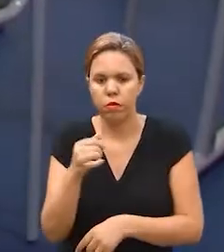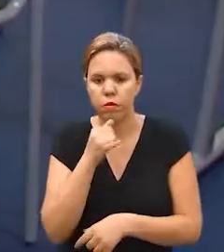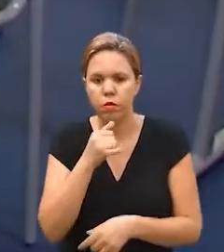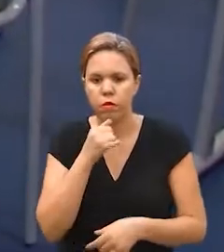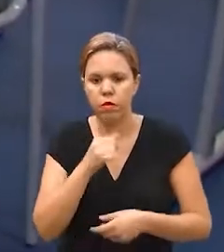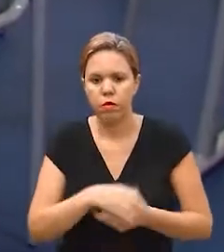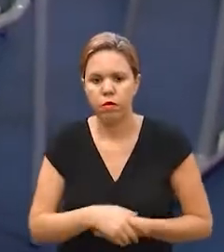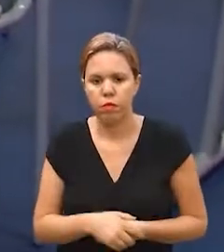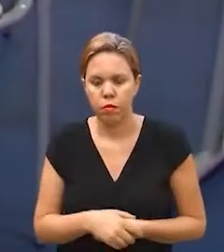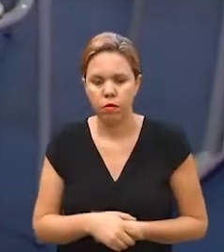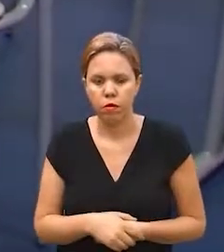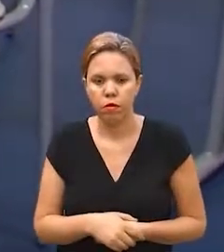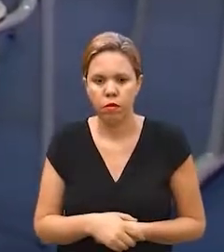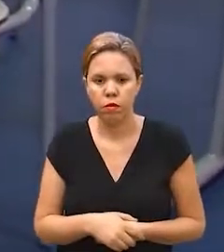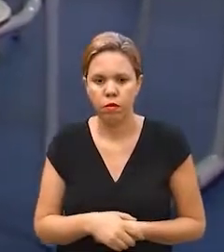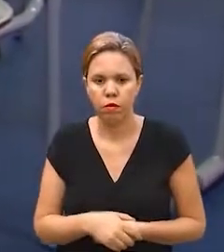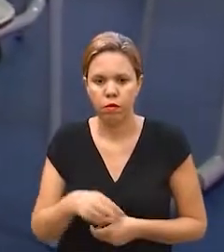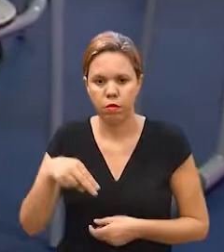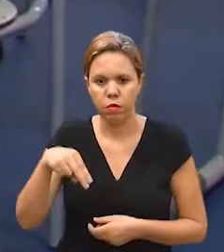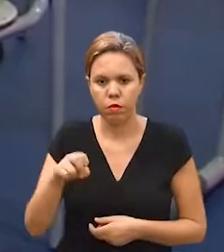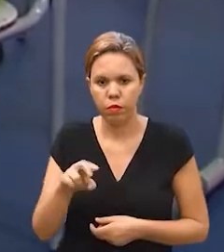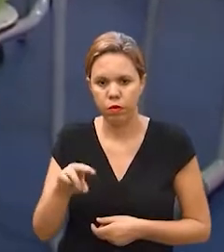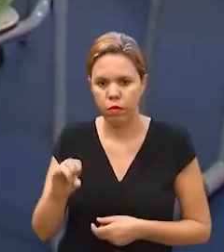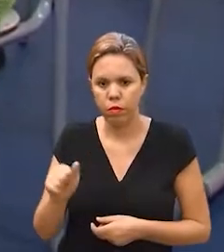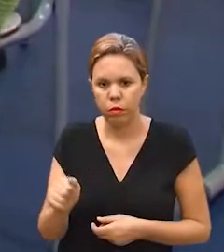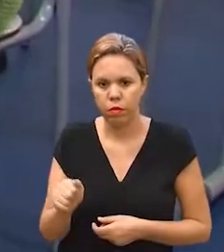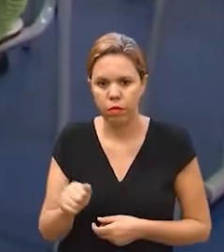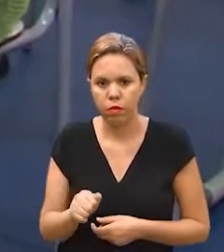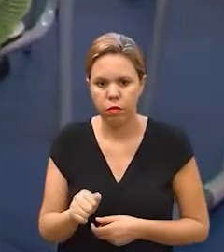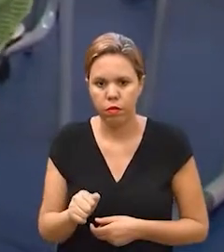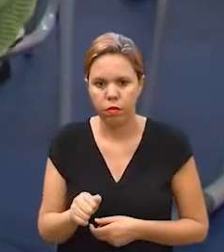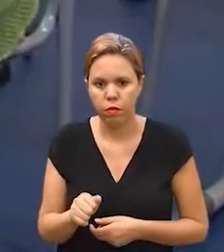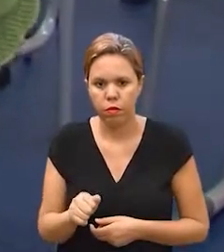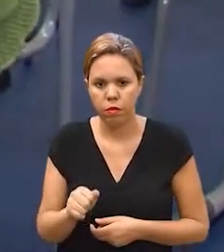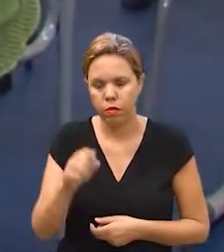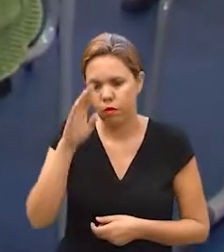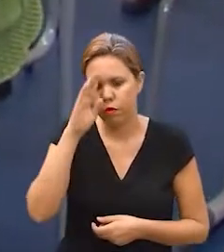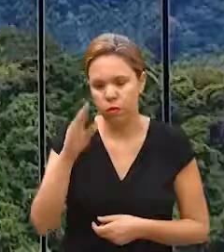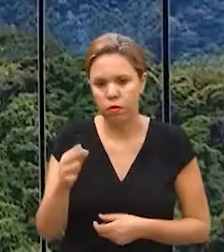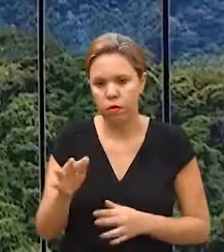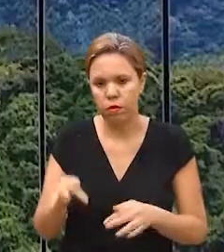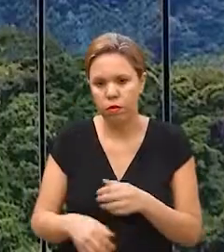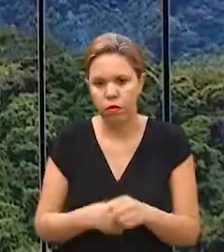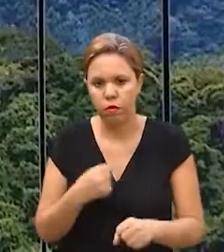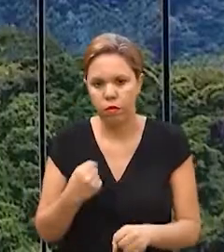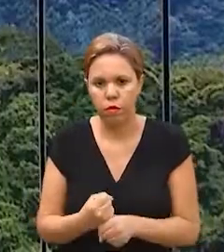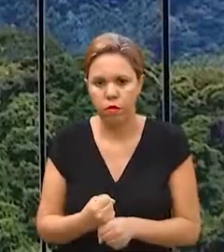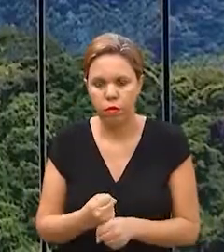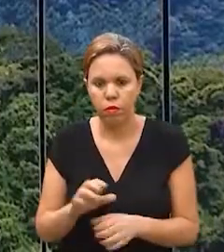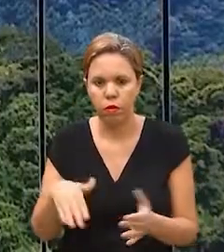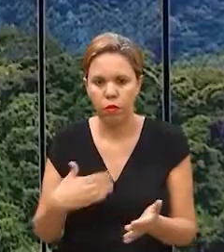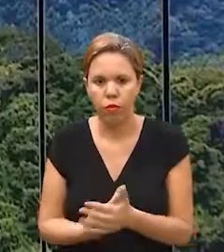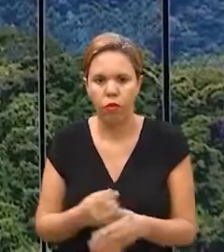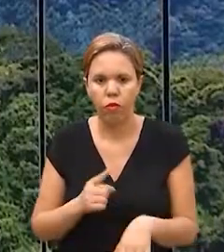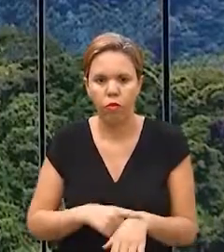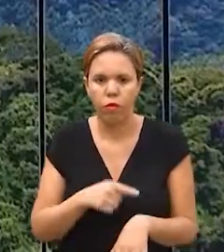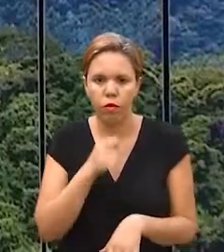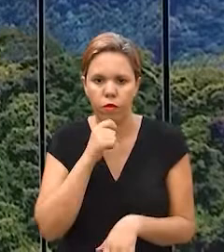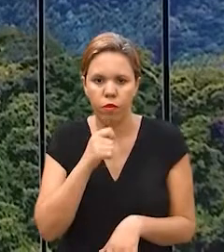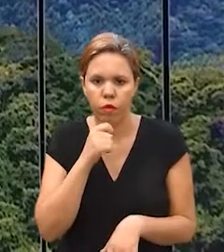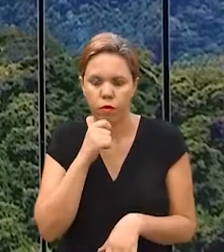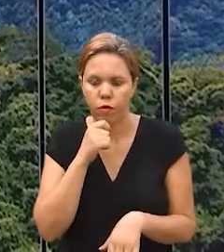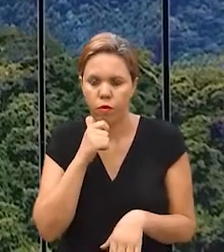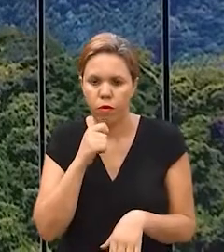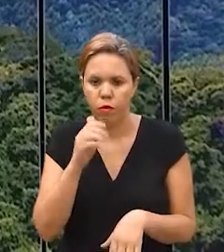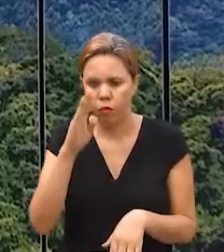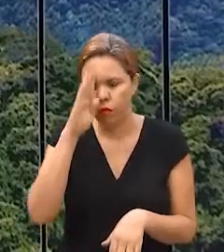Um exemplo foi o caso da dona Neuza, que foi destaque no final do ano. Até esse momento ela não havia sido